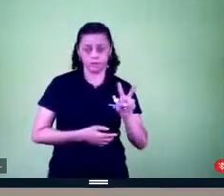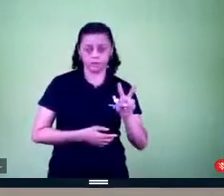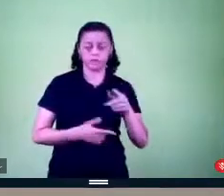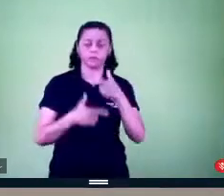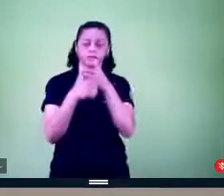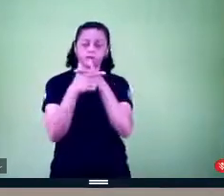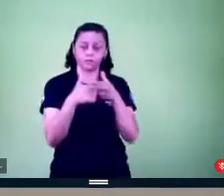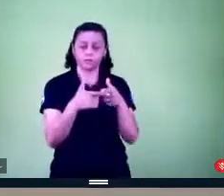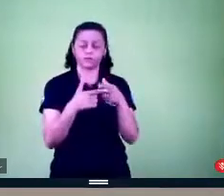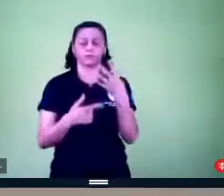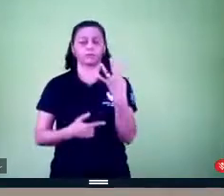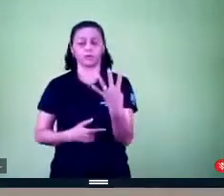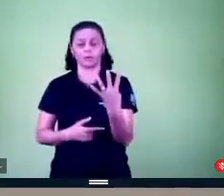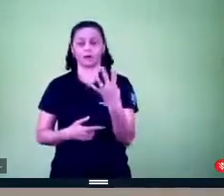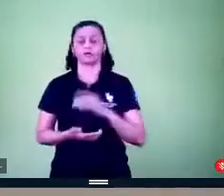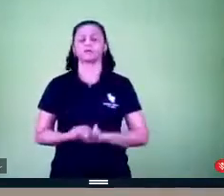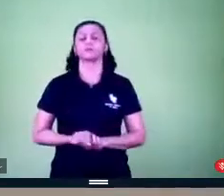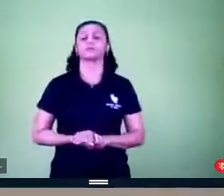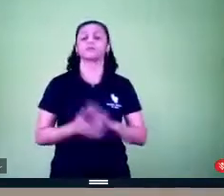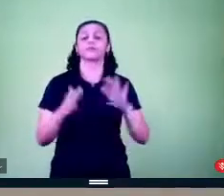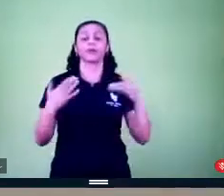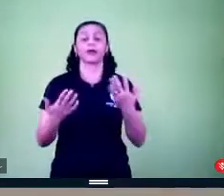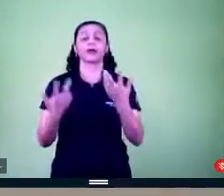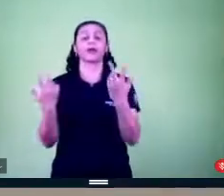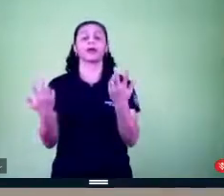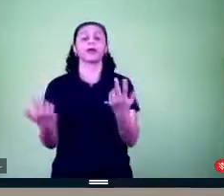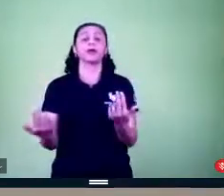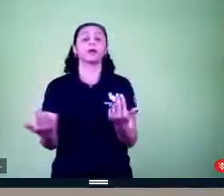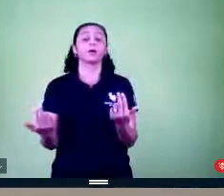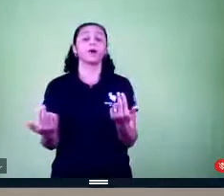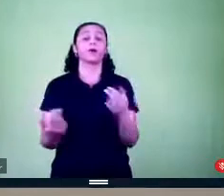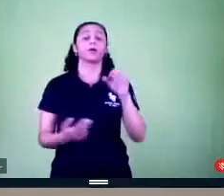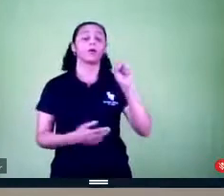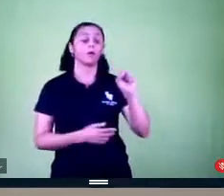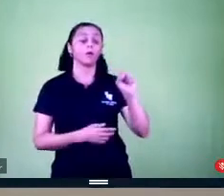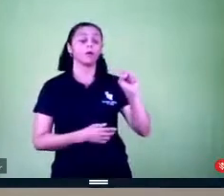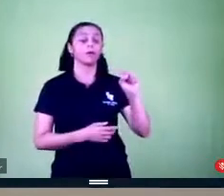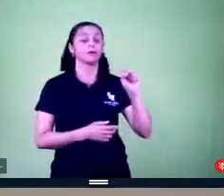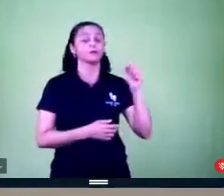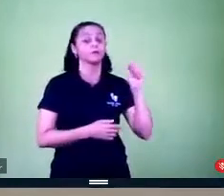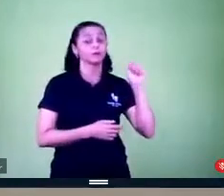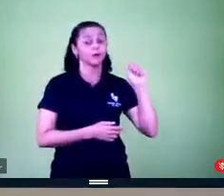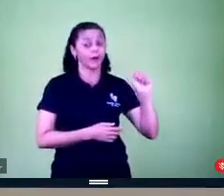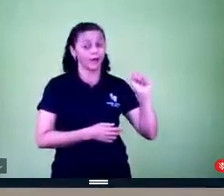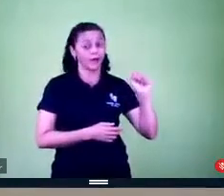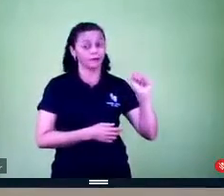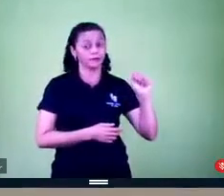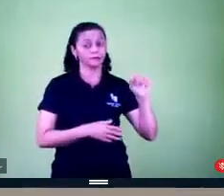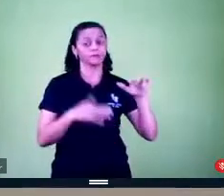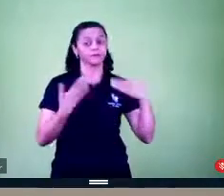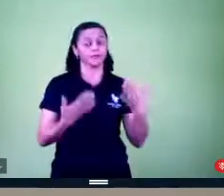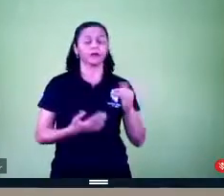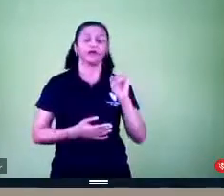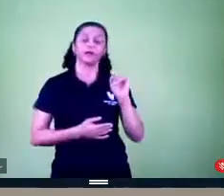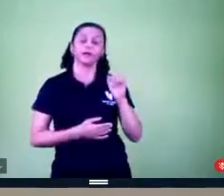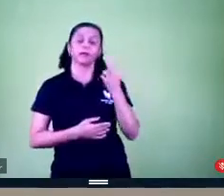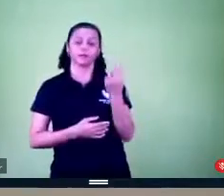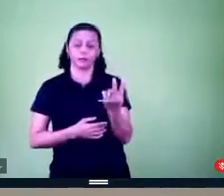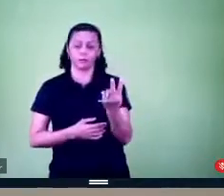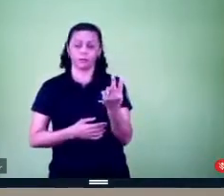Isso vai ser igual a 8 amperes. Mesma coisa o I2 aqui, que eu teria os mesmos 32